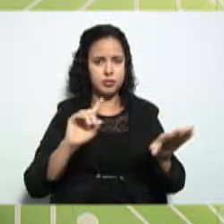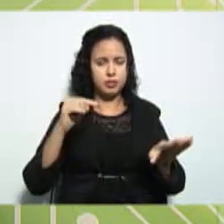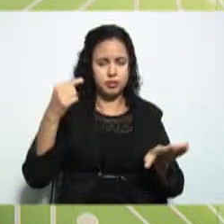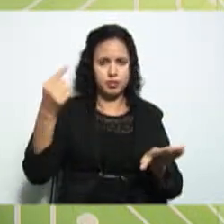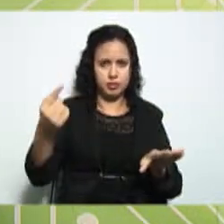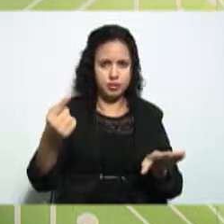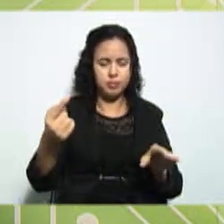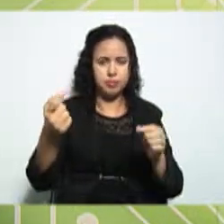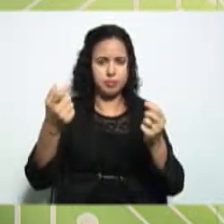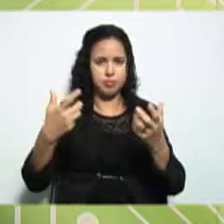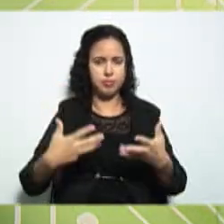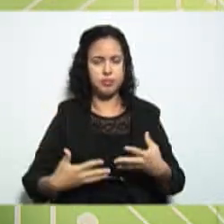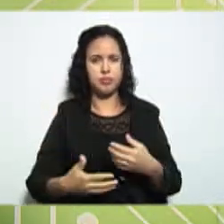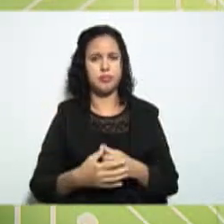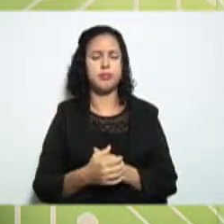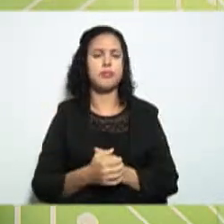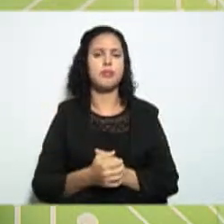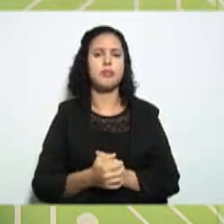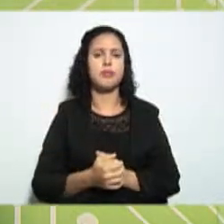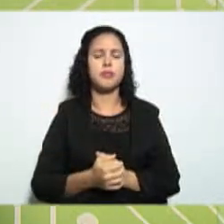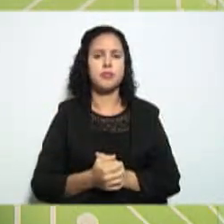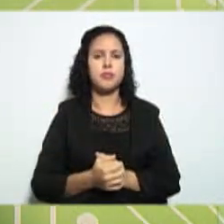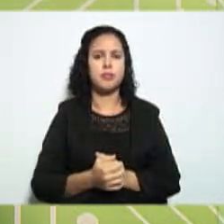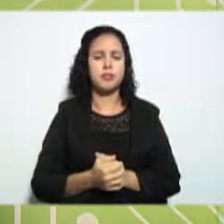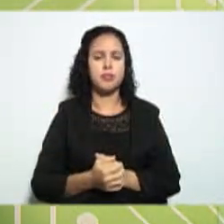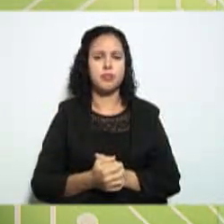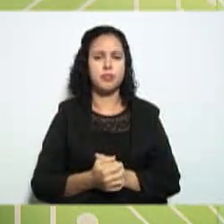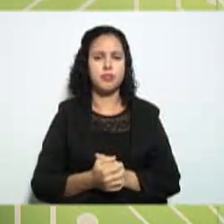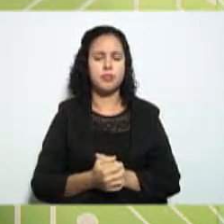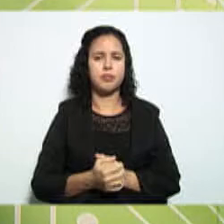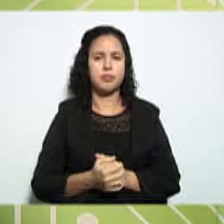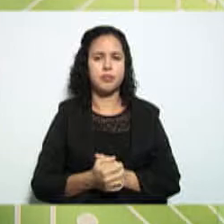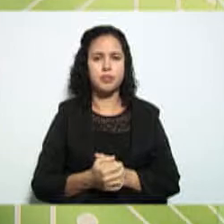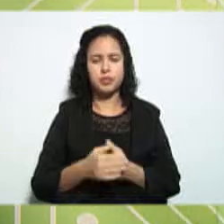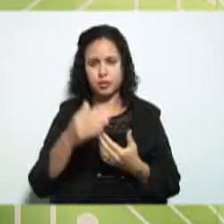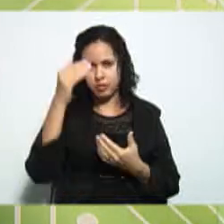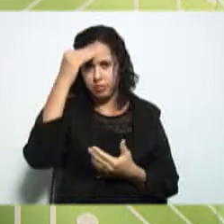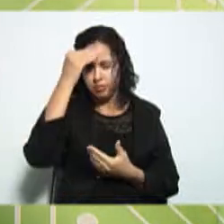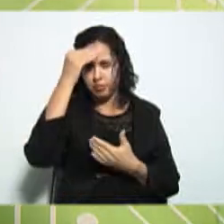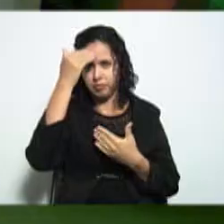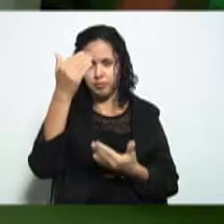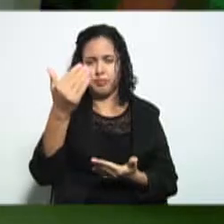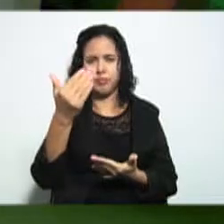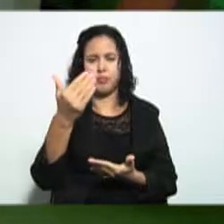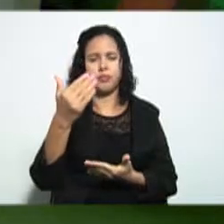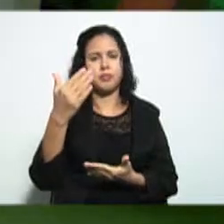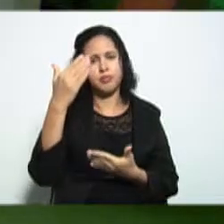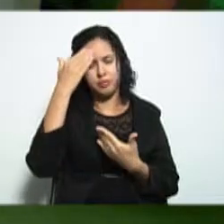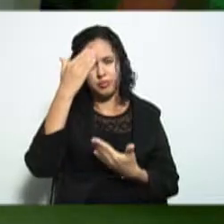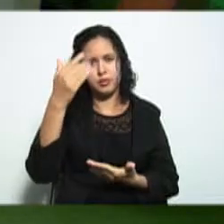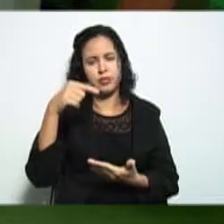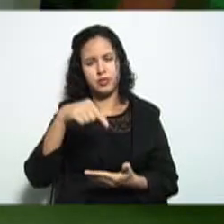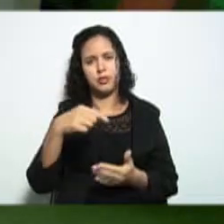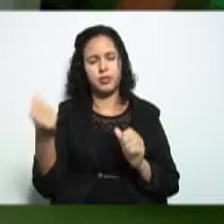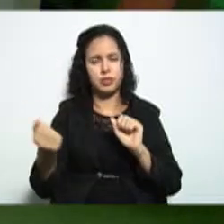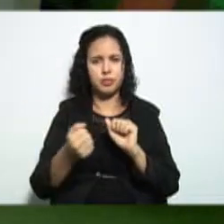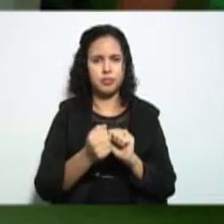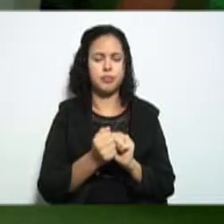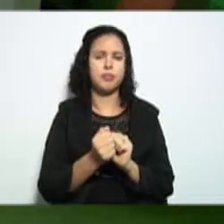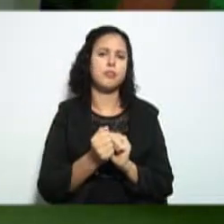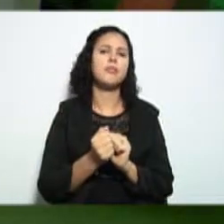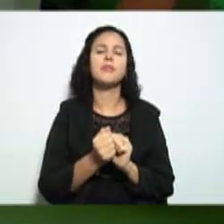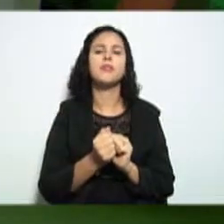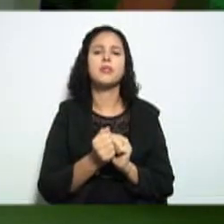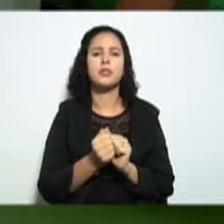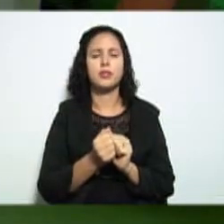número 2 da disciplina. Bom, até agora eu quero dizer obrigada. A gente agradece a sua participação na nossa aula.